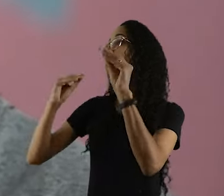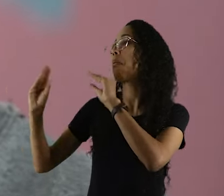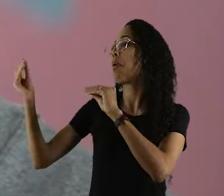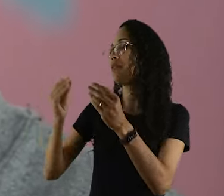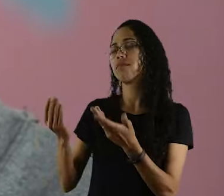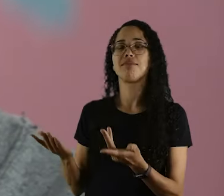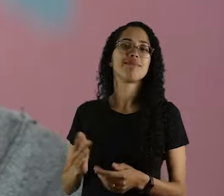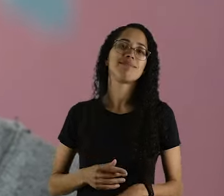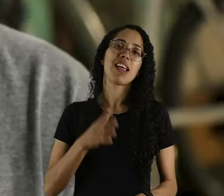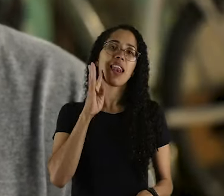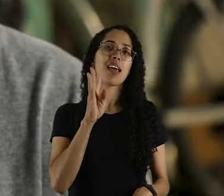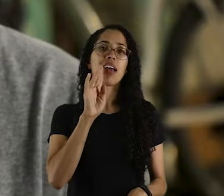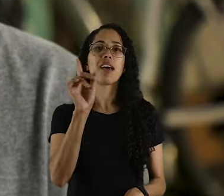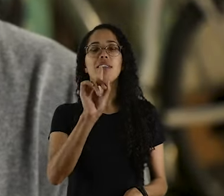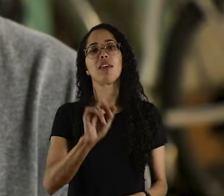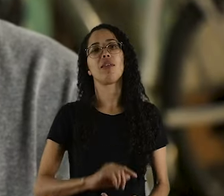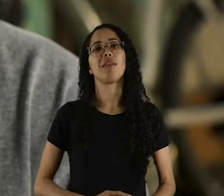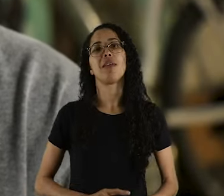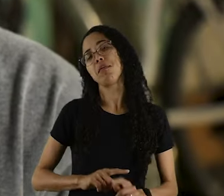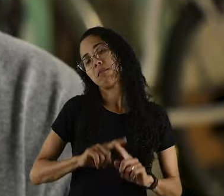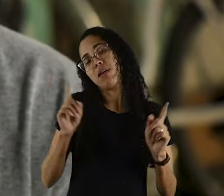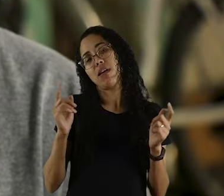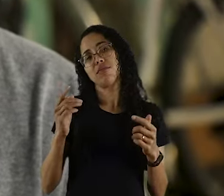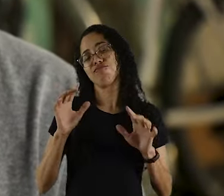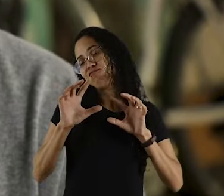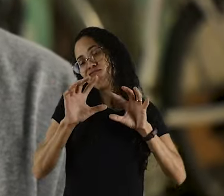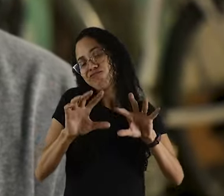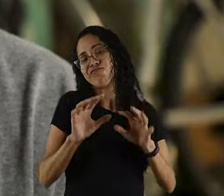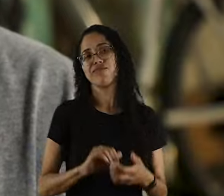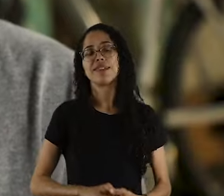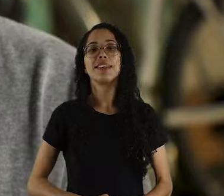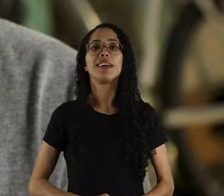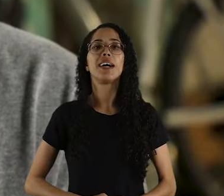isso, e não é muito legal, né? Mas é assim, né? A pessoa,